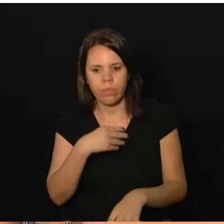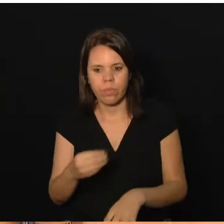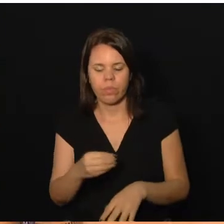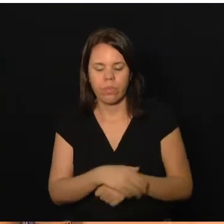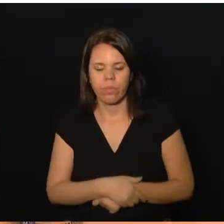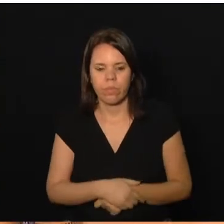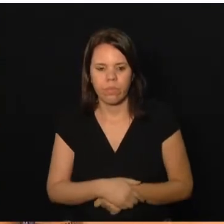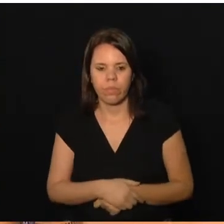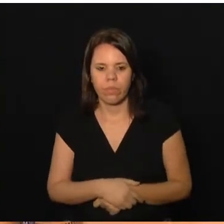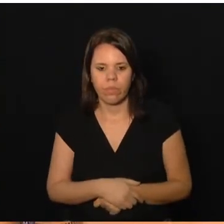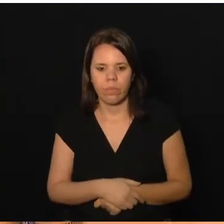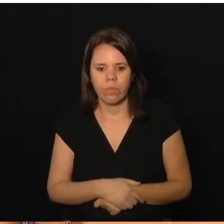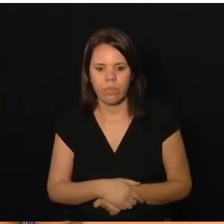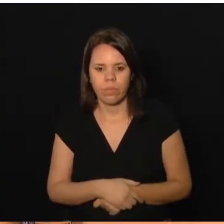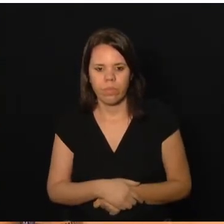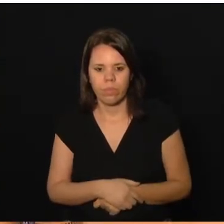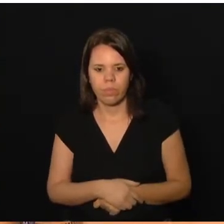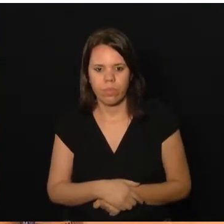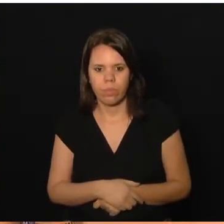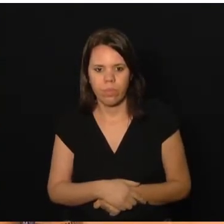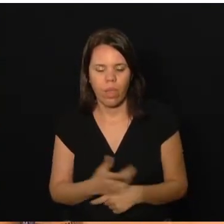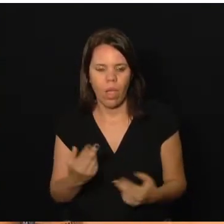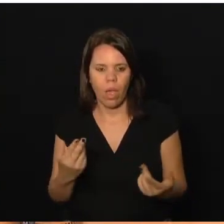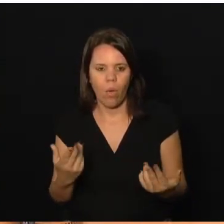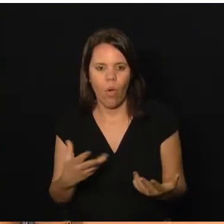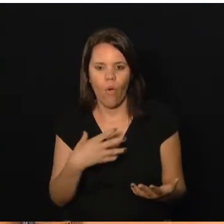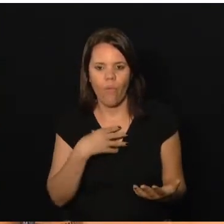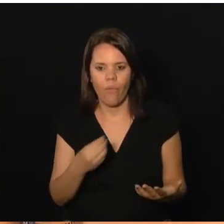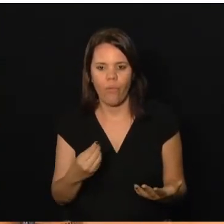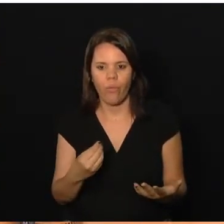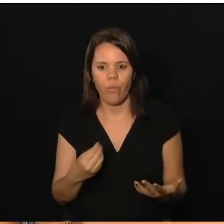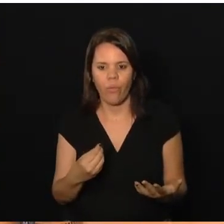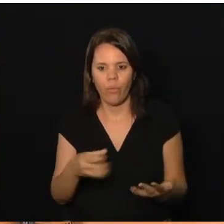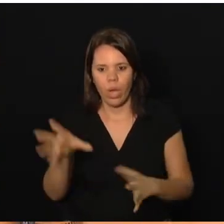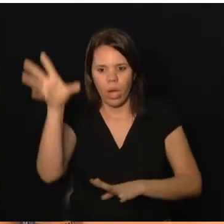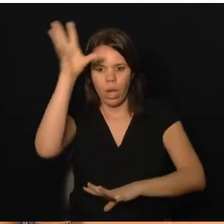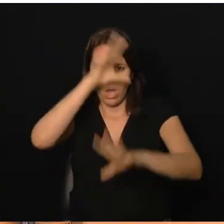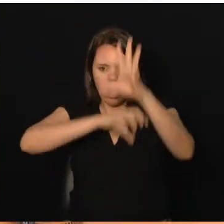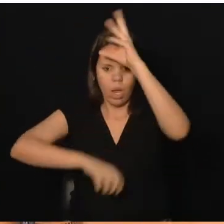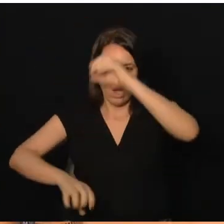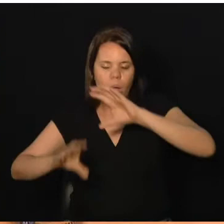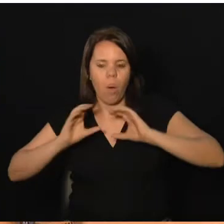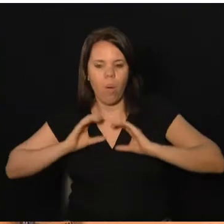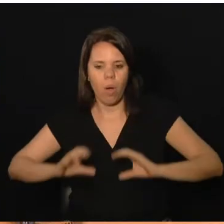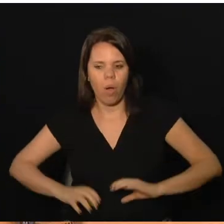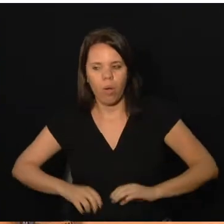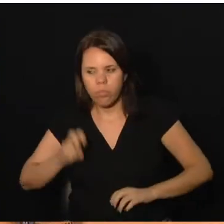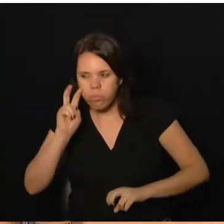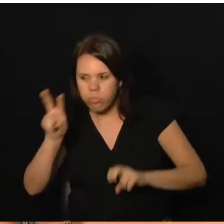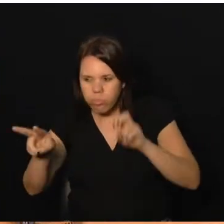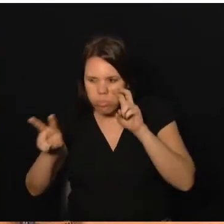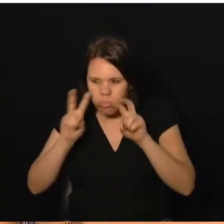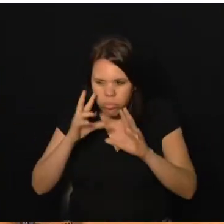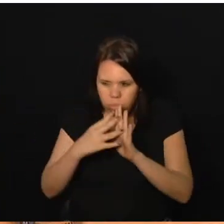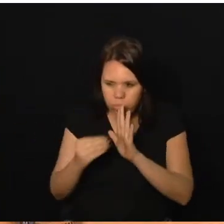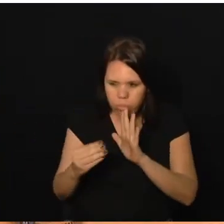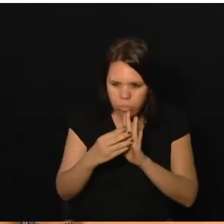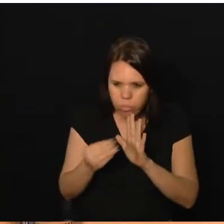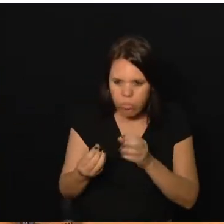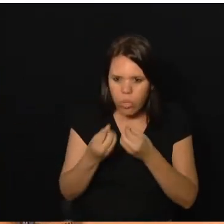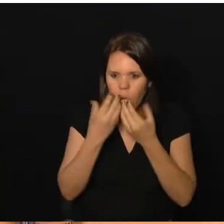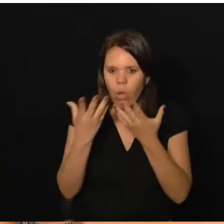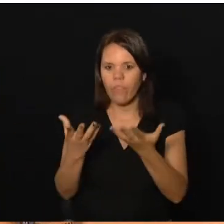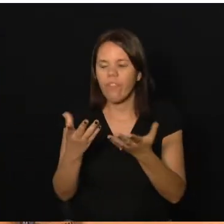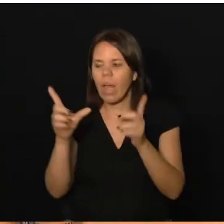Então, os filhos, eles são uma esponjinha, né? Então, eles aprendem mais pelo comportamento do que as falas. Então, é melhor